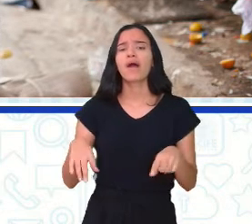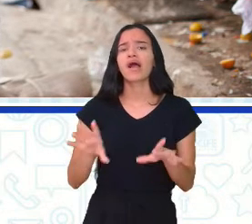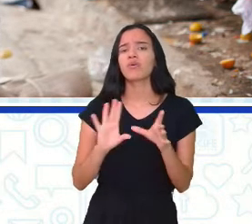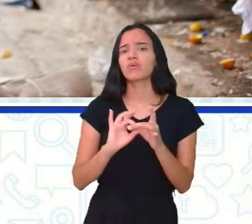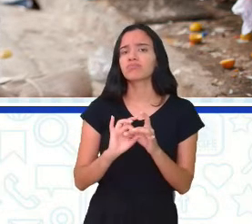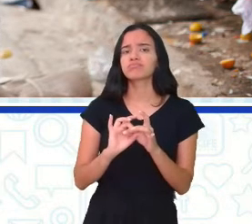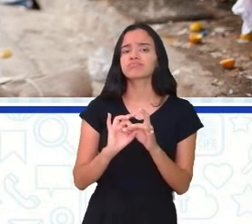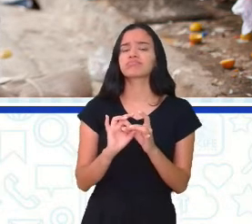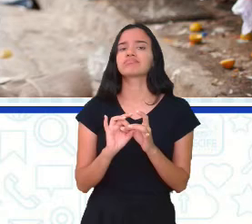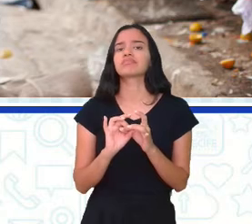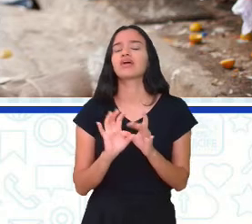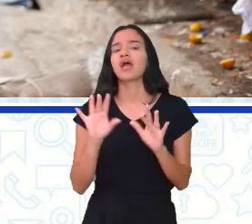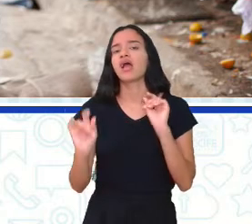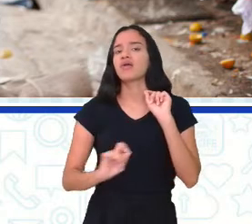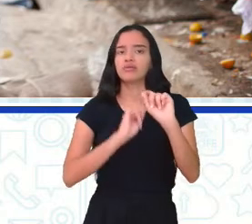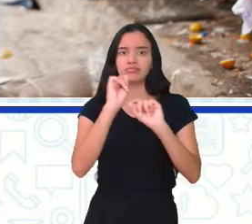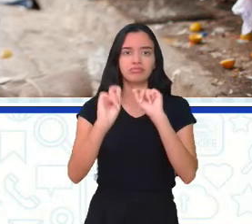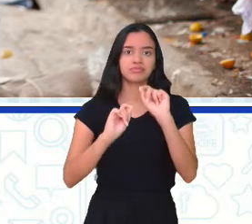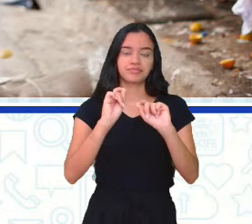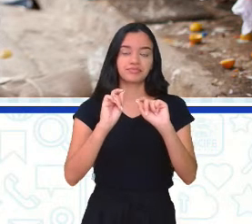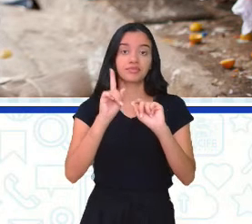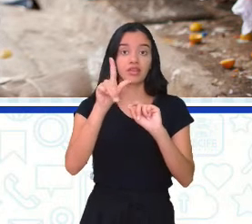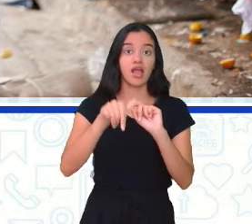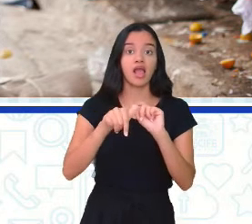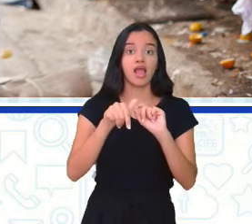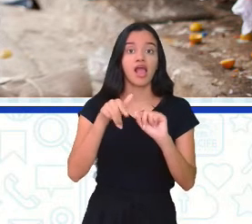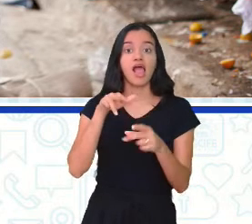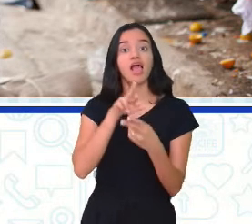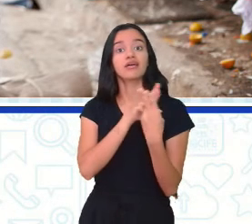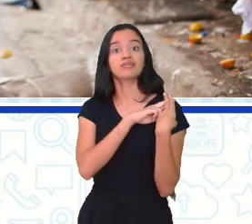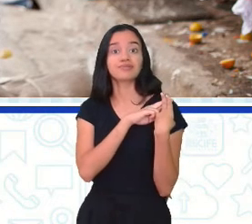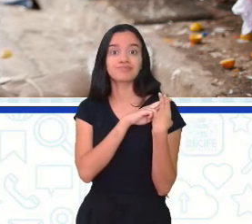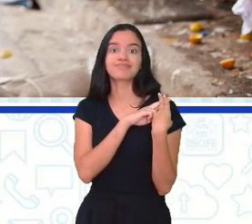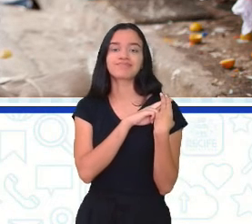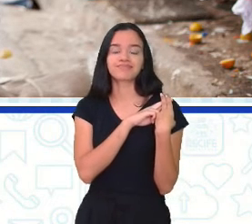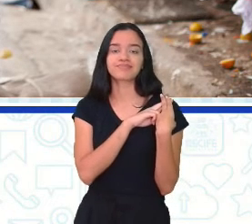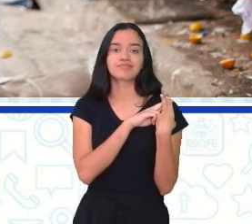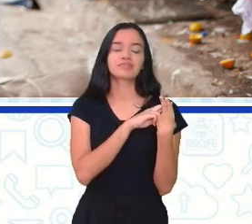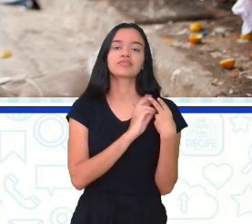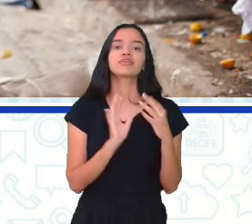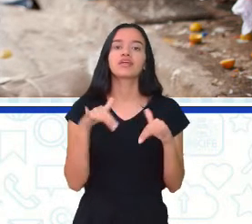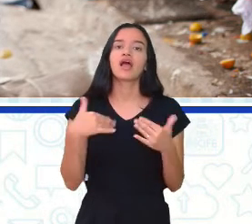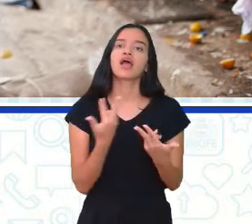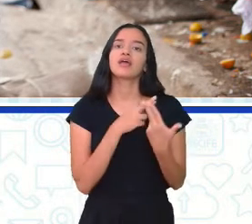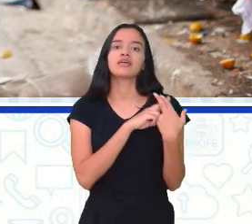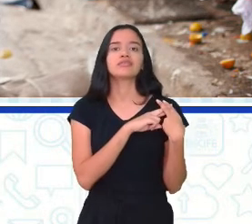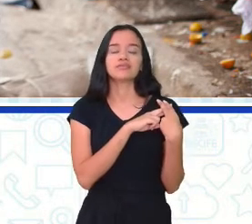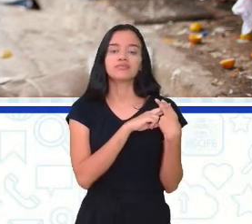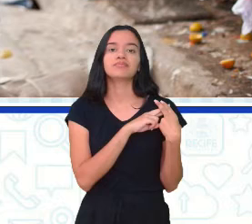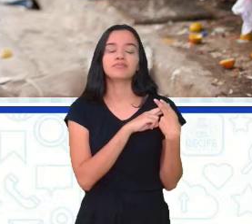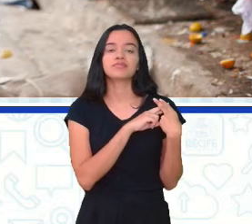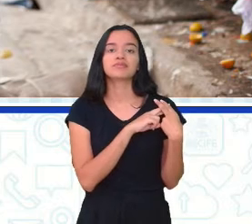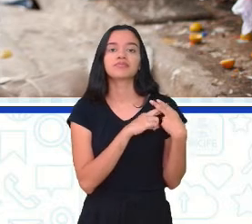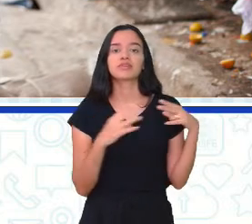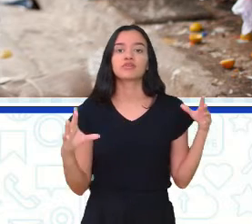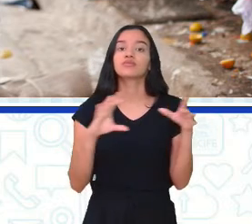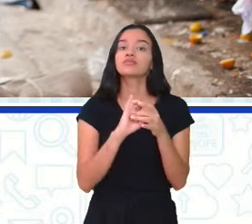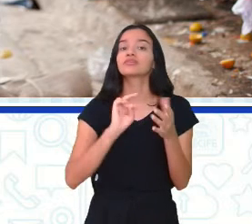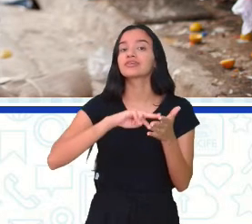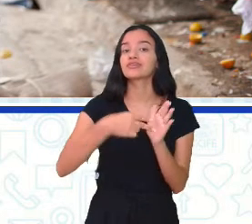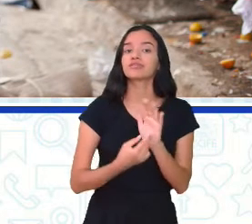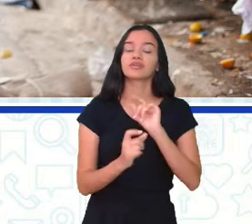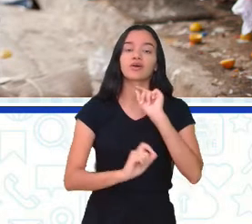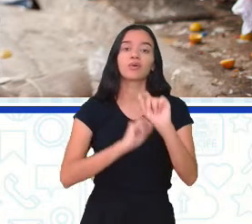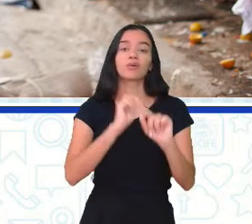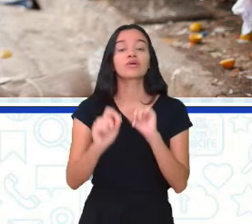União? Competir à União é justamente, né, a responsabilidade. Então, é responsabilidade da União, ou seja,